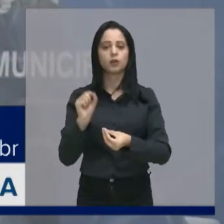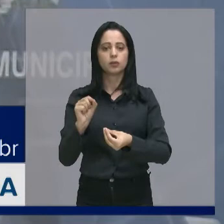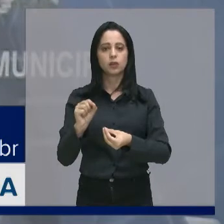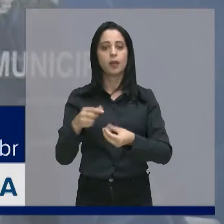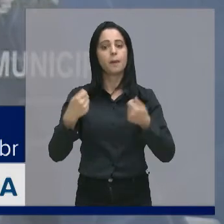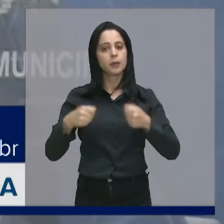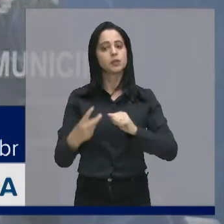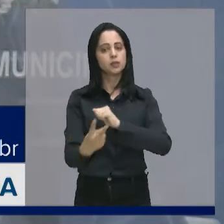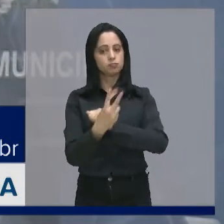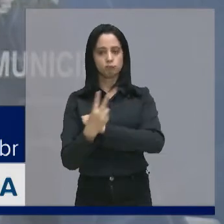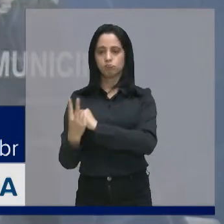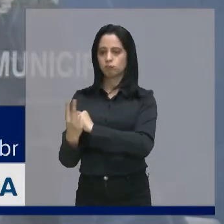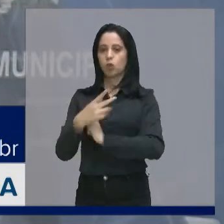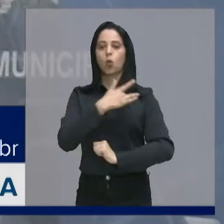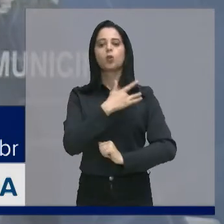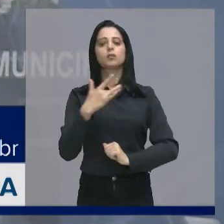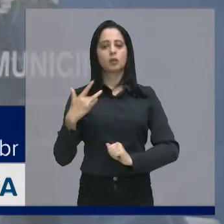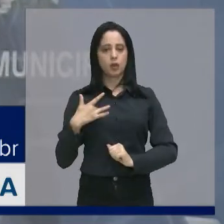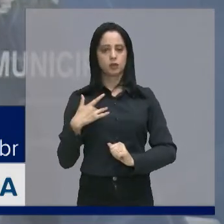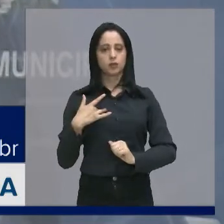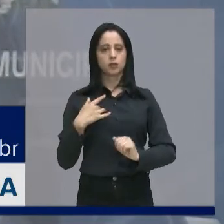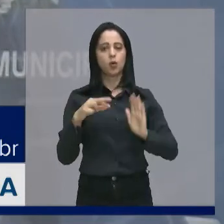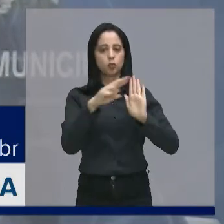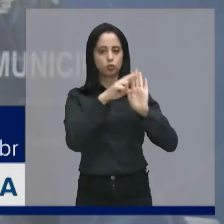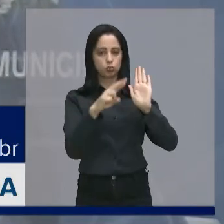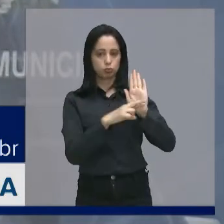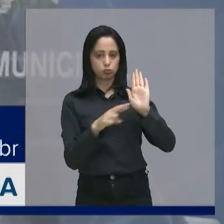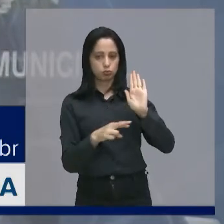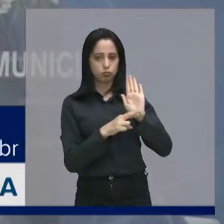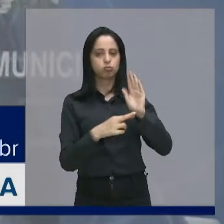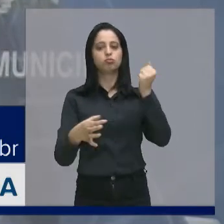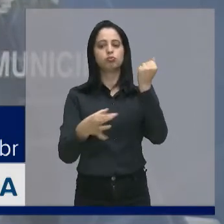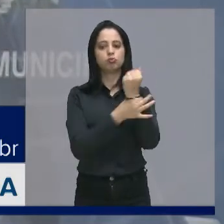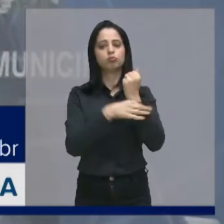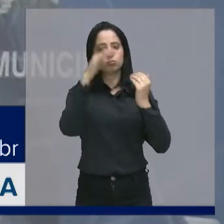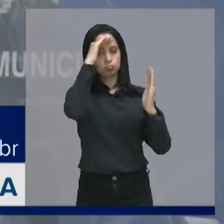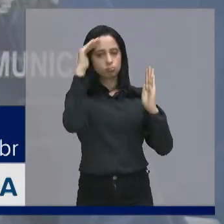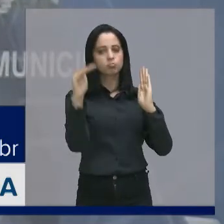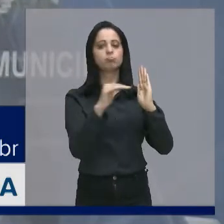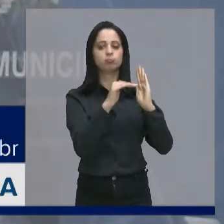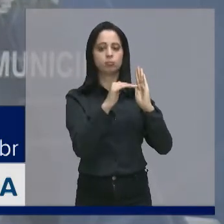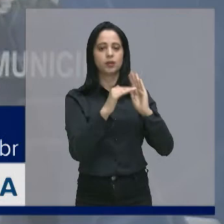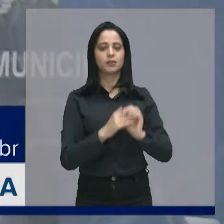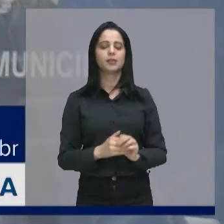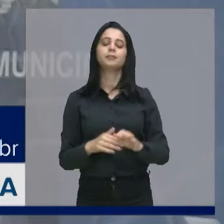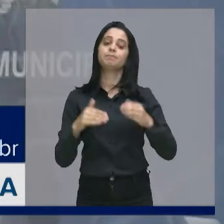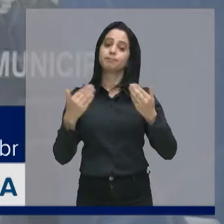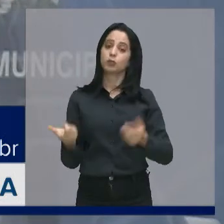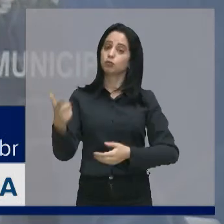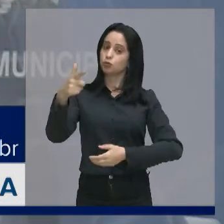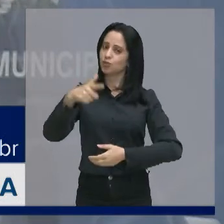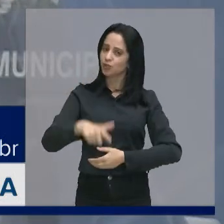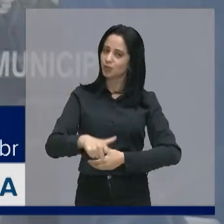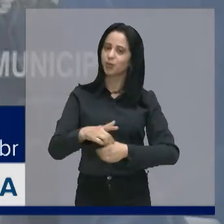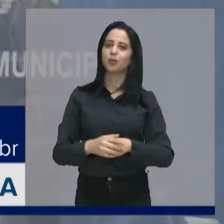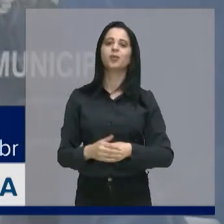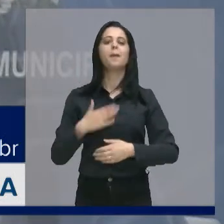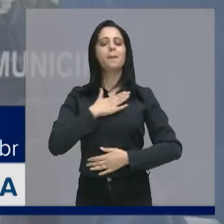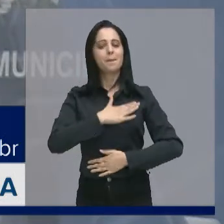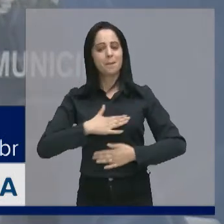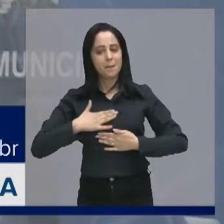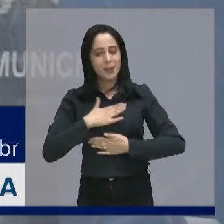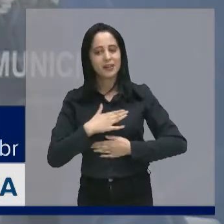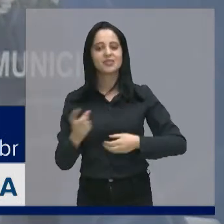e que obedeçam a todas as normas de segurança. Então, mais uma vez, é um prazer estar aqui de volta com